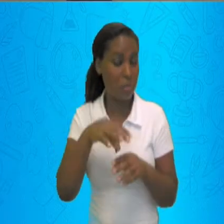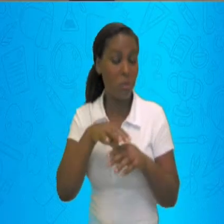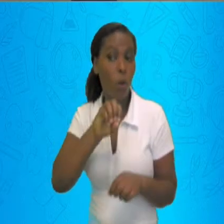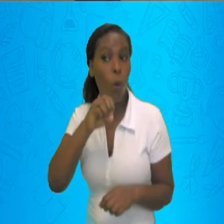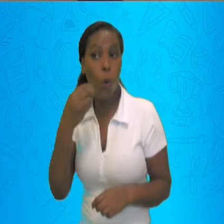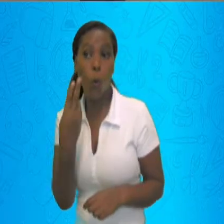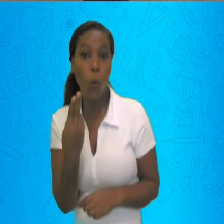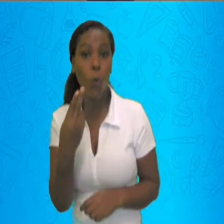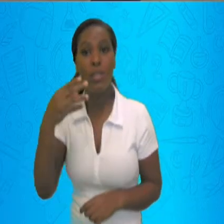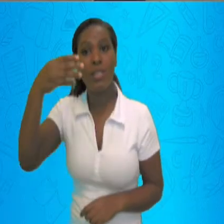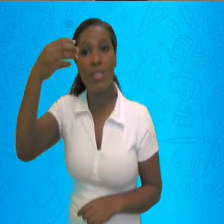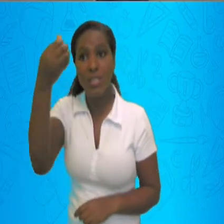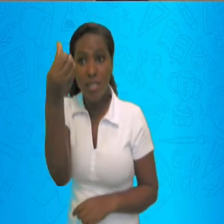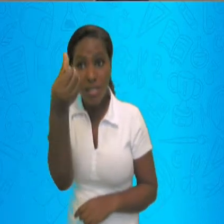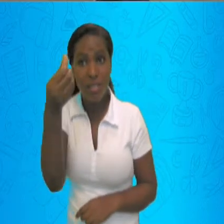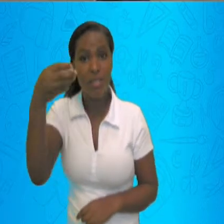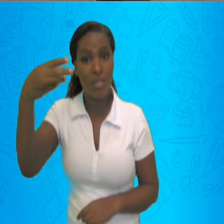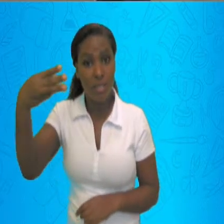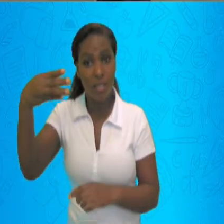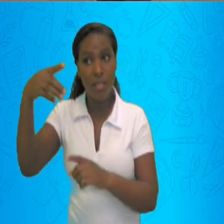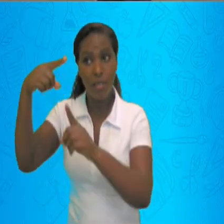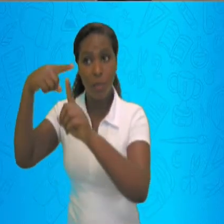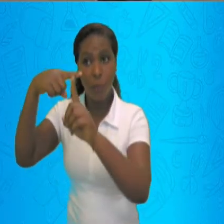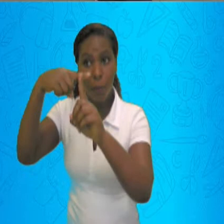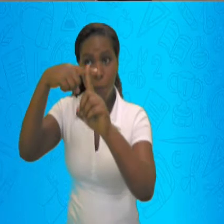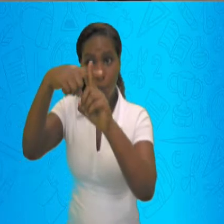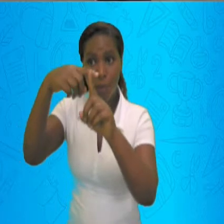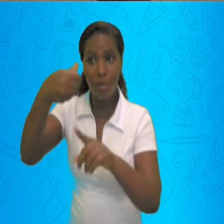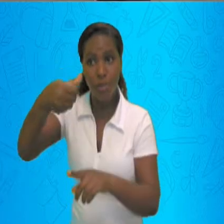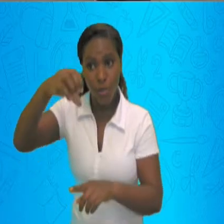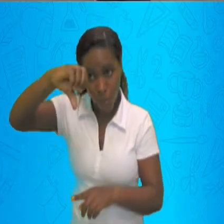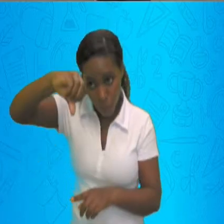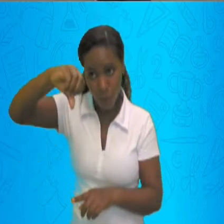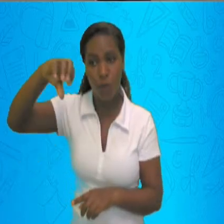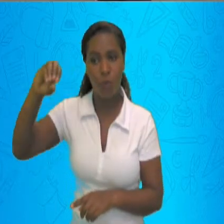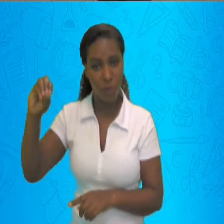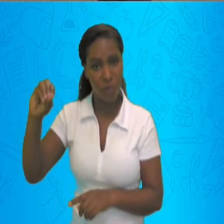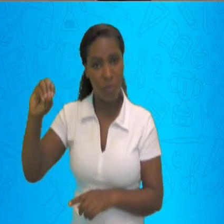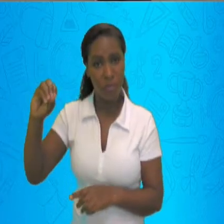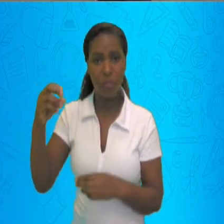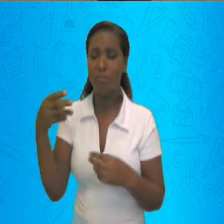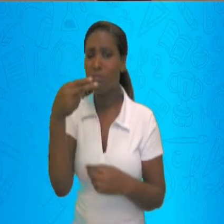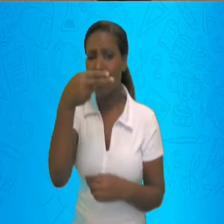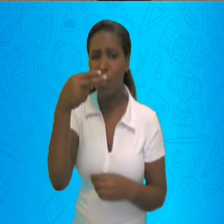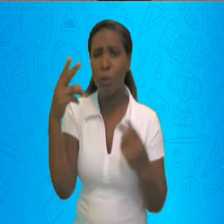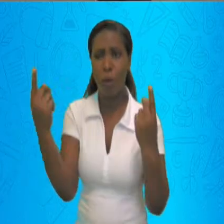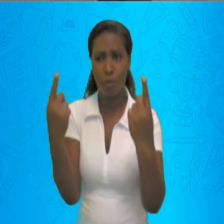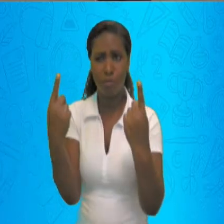63 mais 90